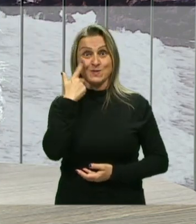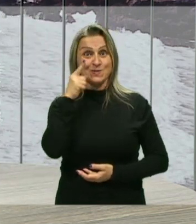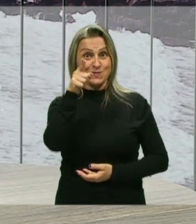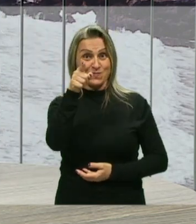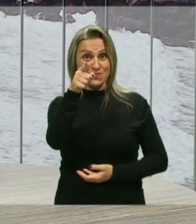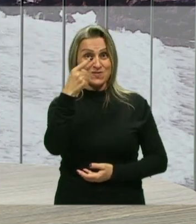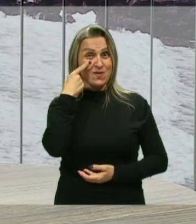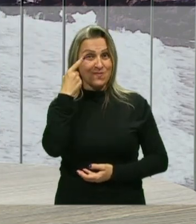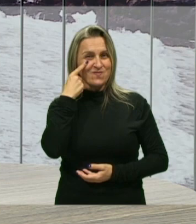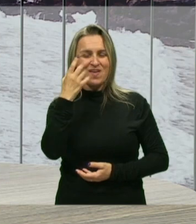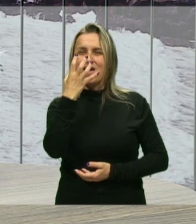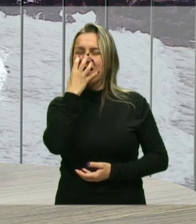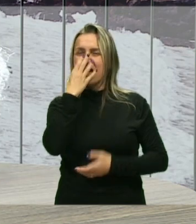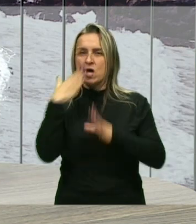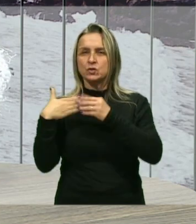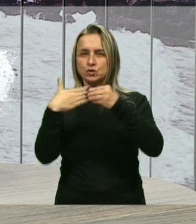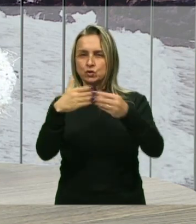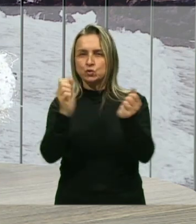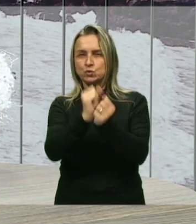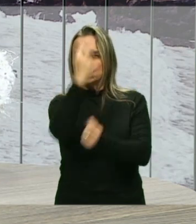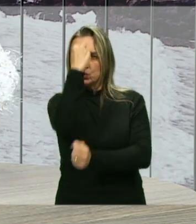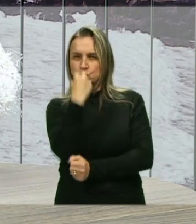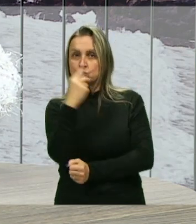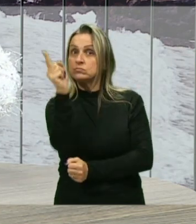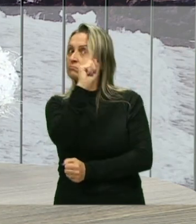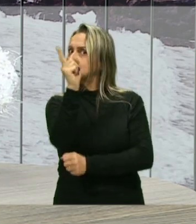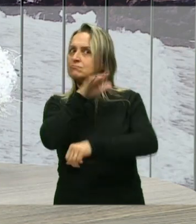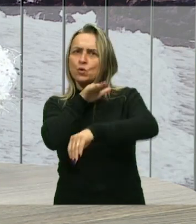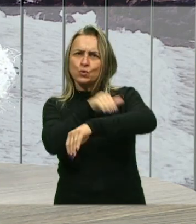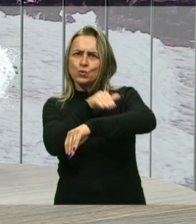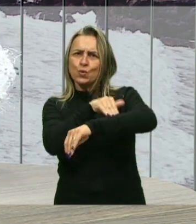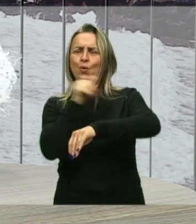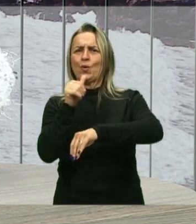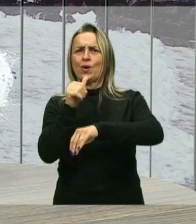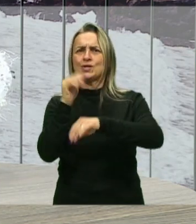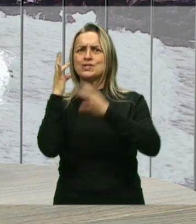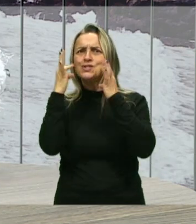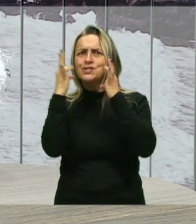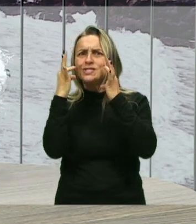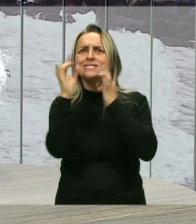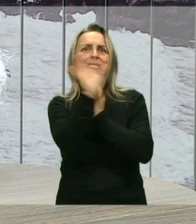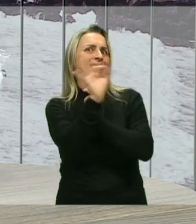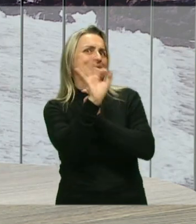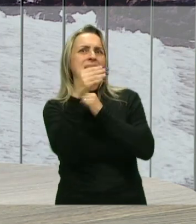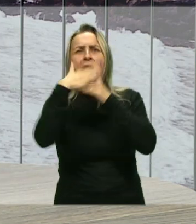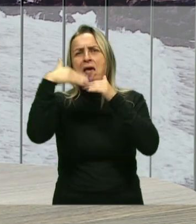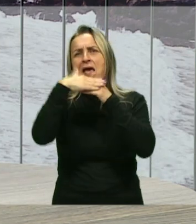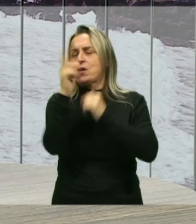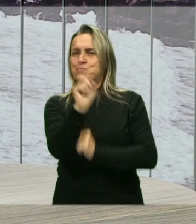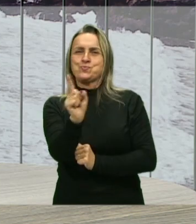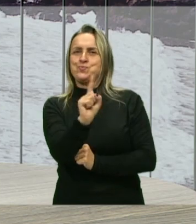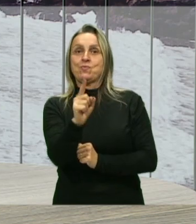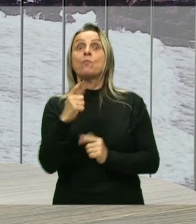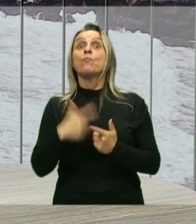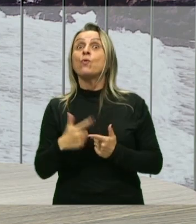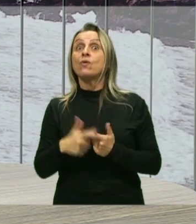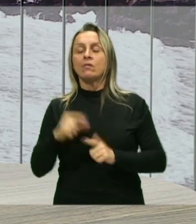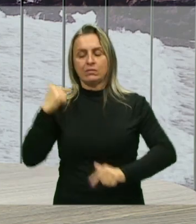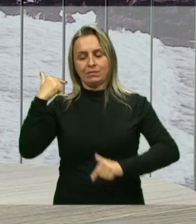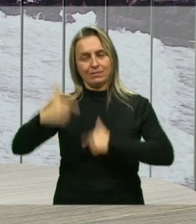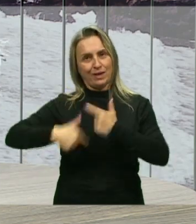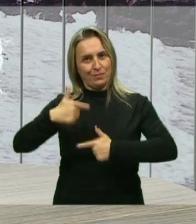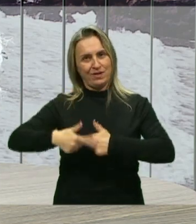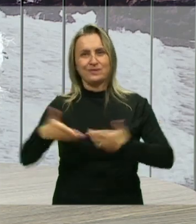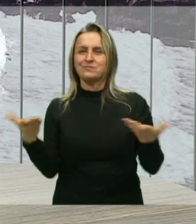na rua junto com um cego, não toque, não chame atenção, porque ele está ali trabalhando. Nós aqui fazemos agora um